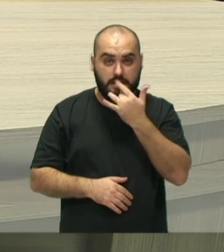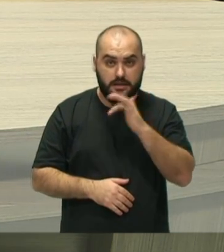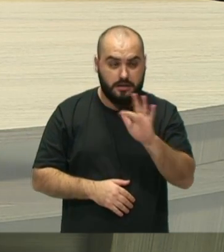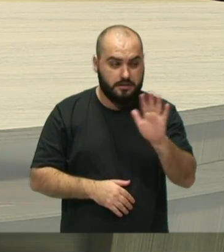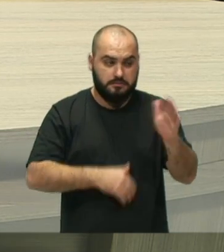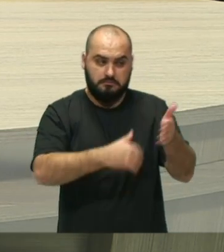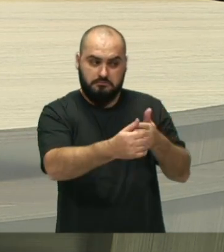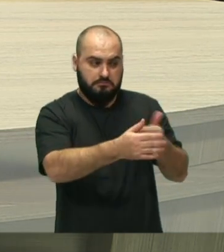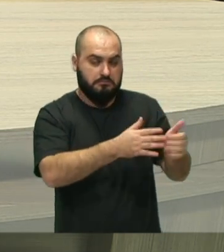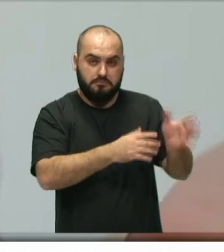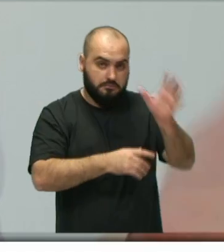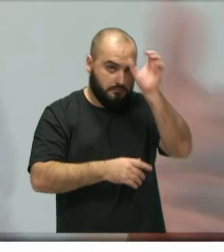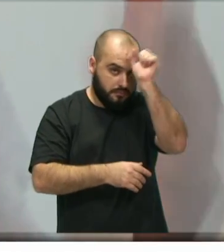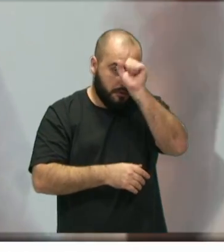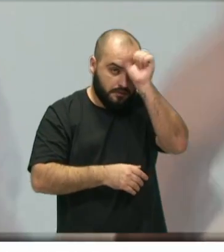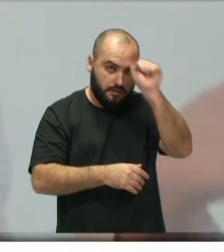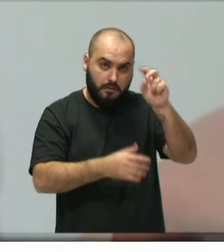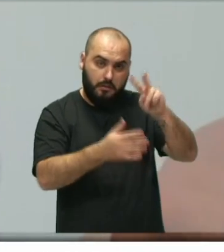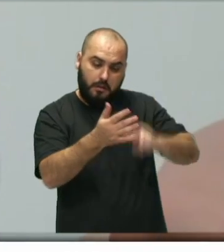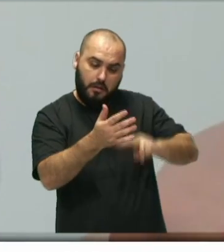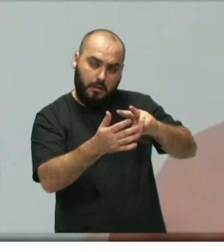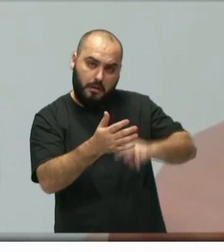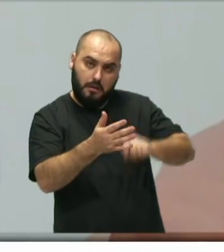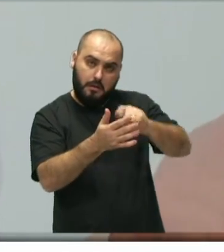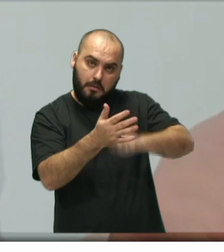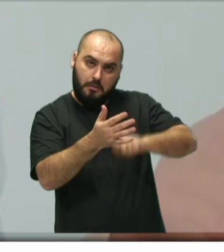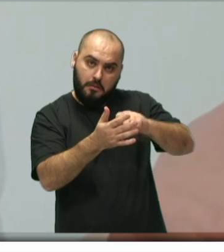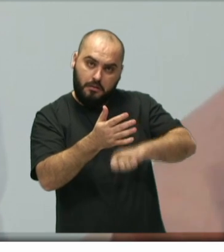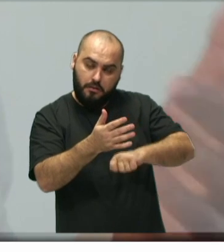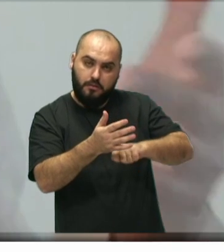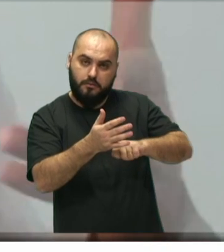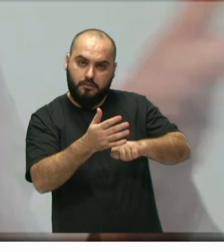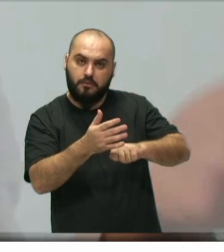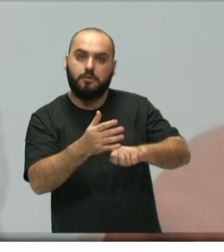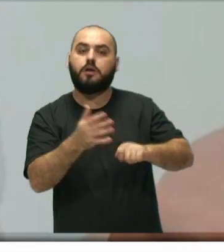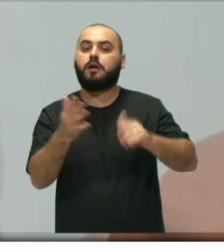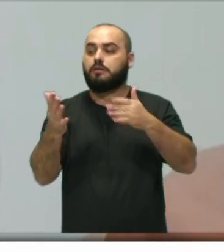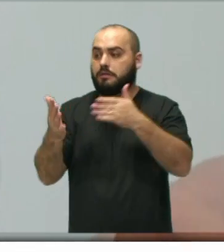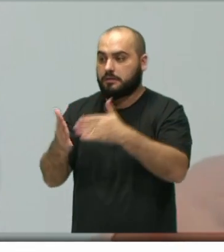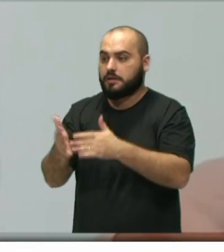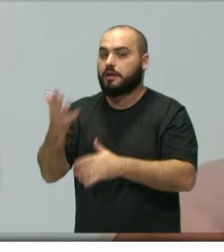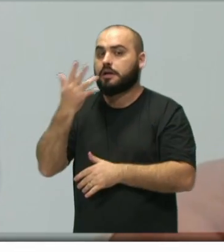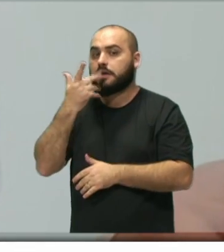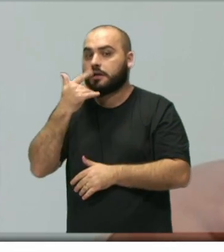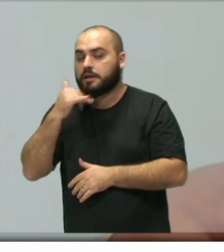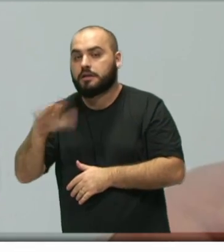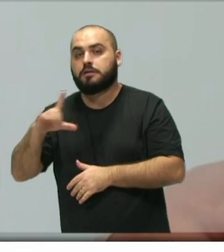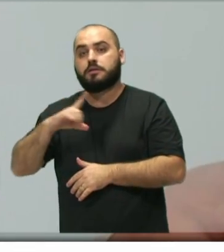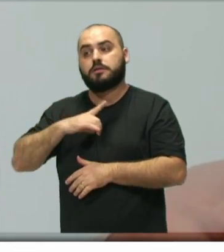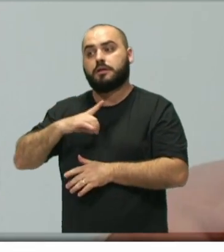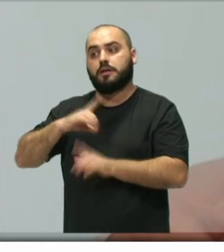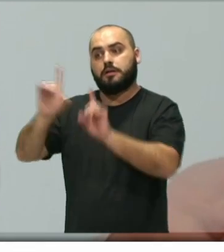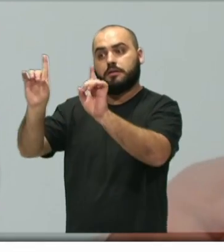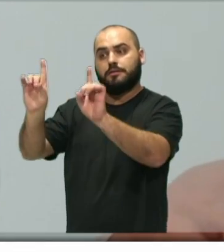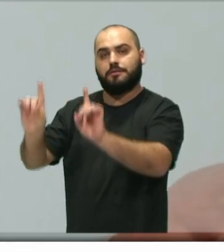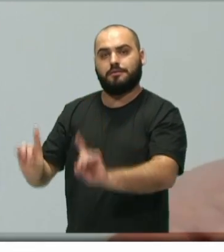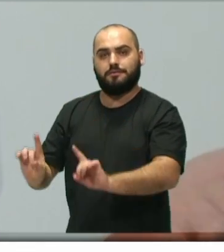a ler e escrever, né, ou algum outro conteúdo, até essas crianças que têm deficiências.